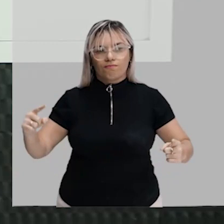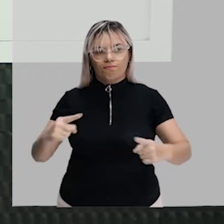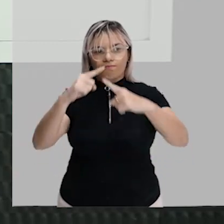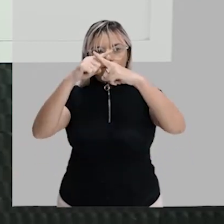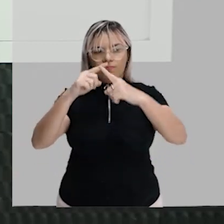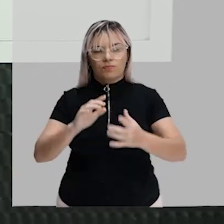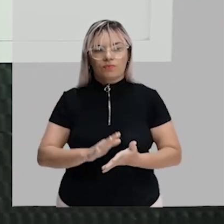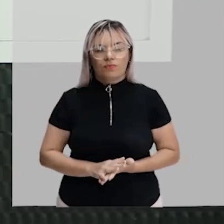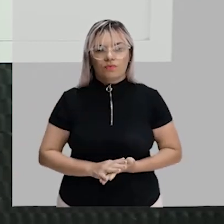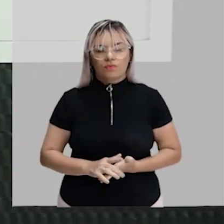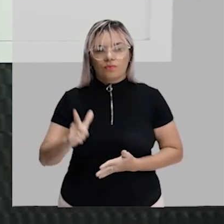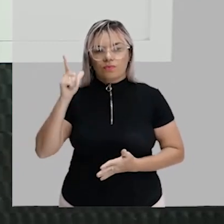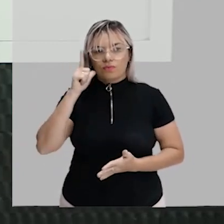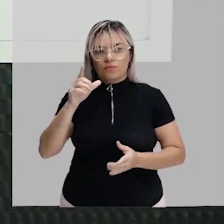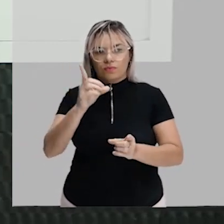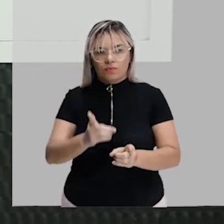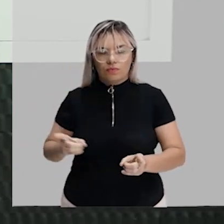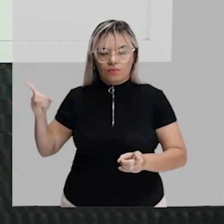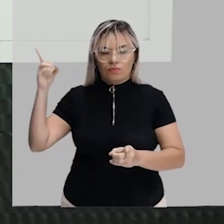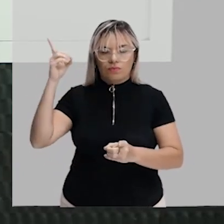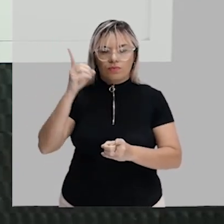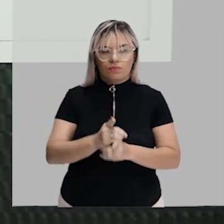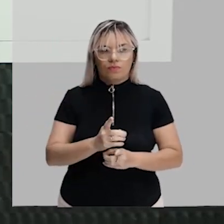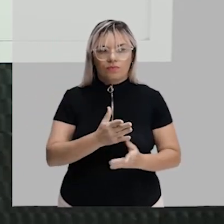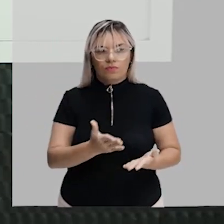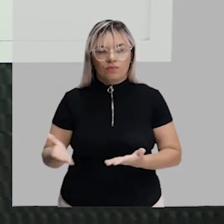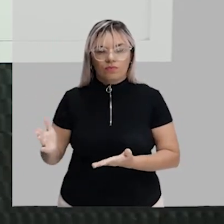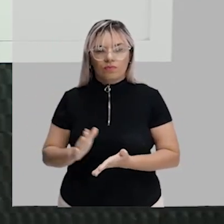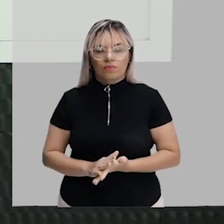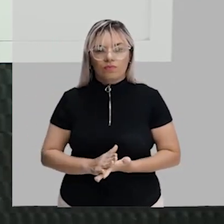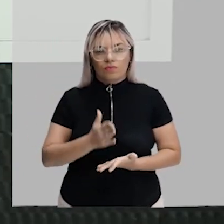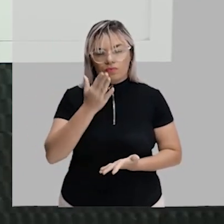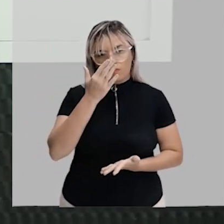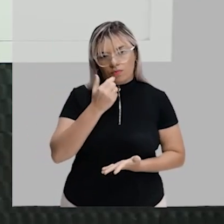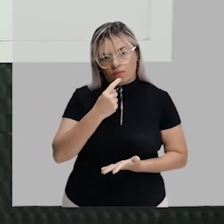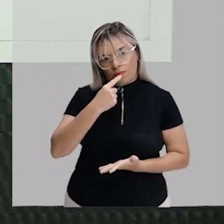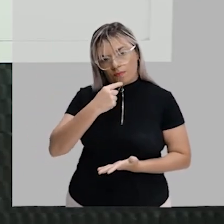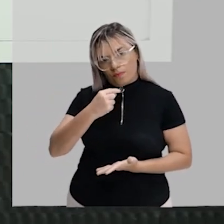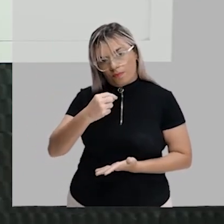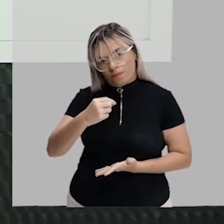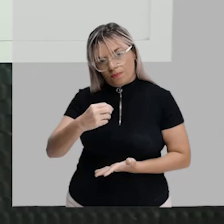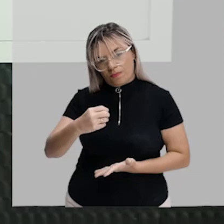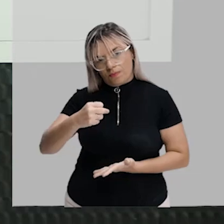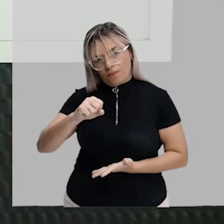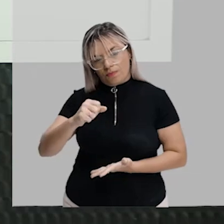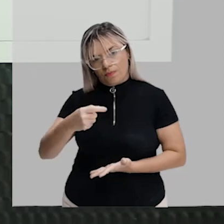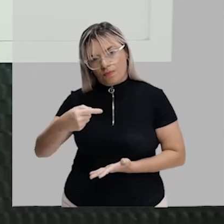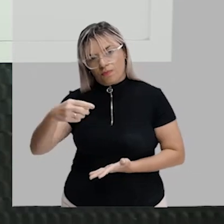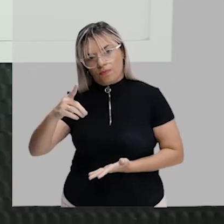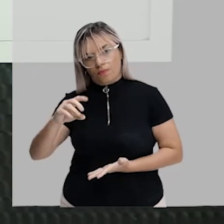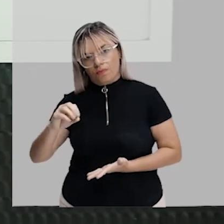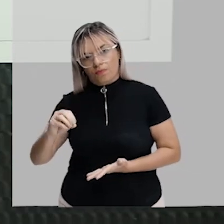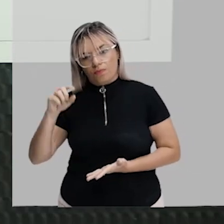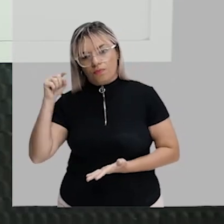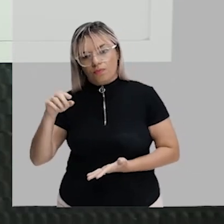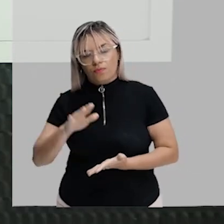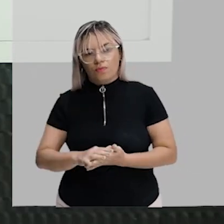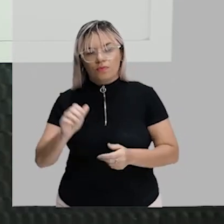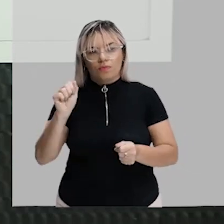aí, consegui encontrar que esse consumo dele de sódio, que foi a pergunta que ele